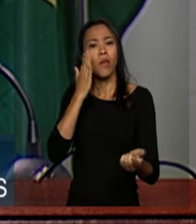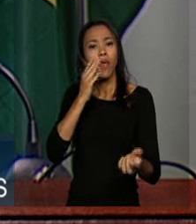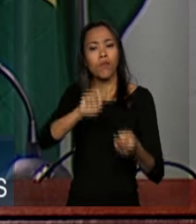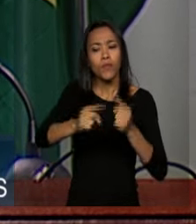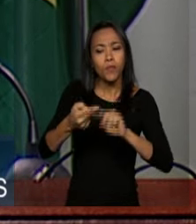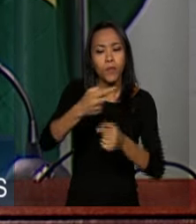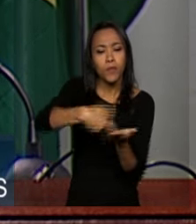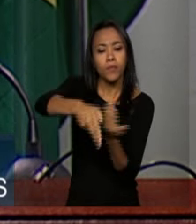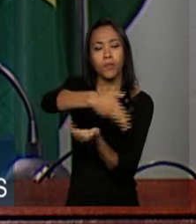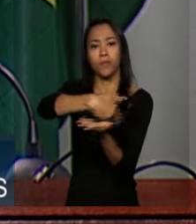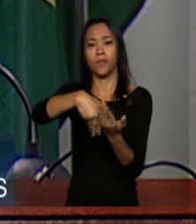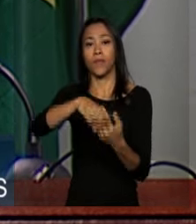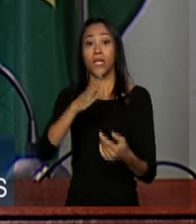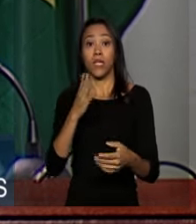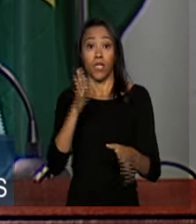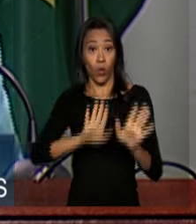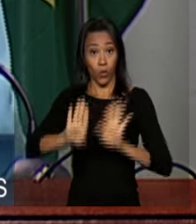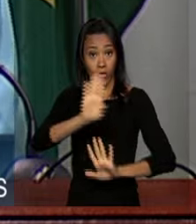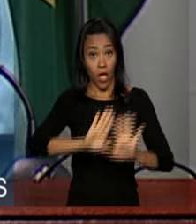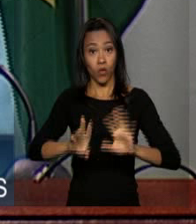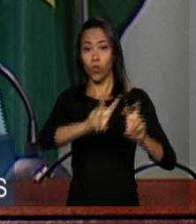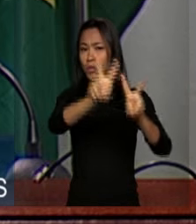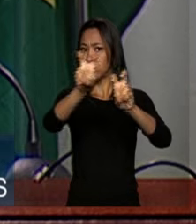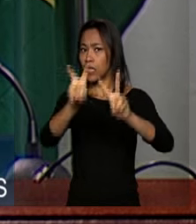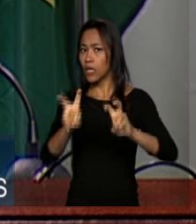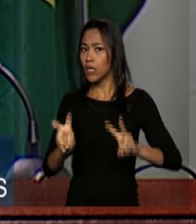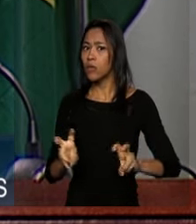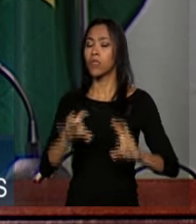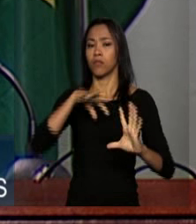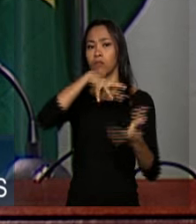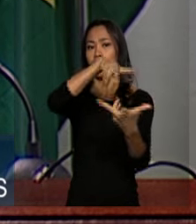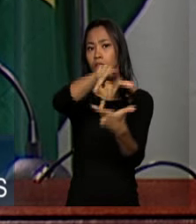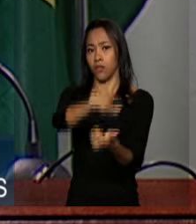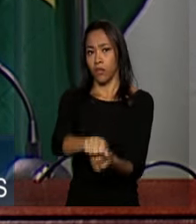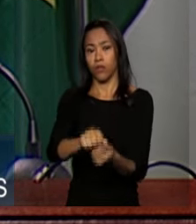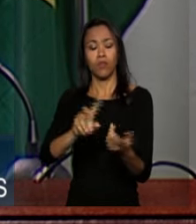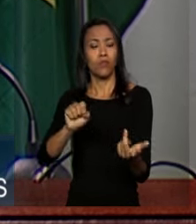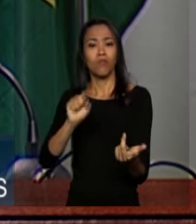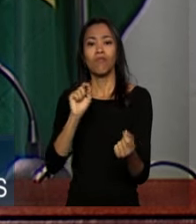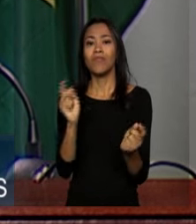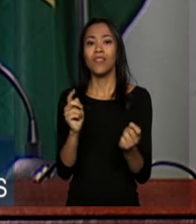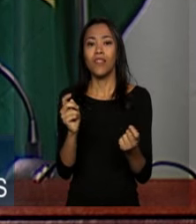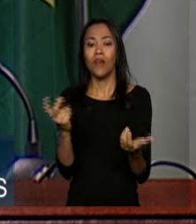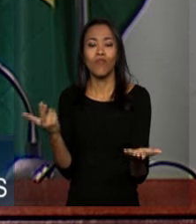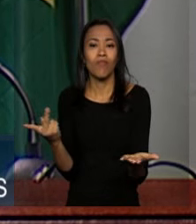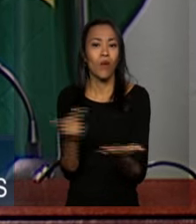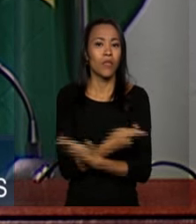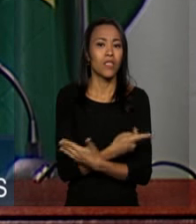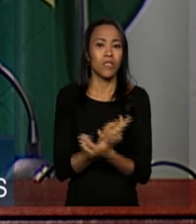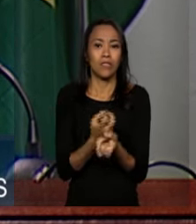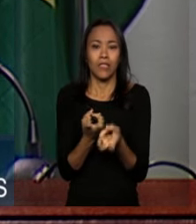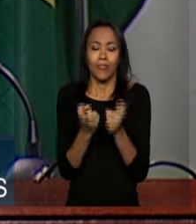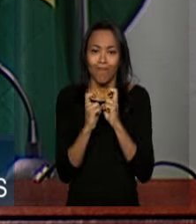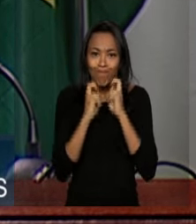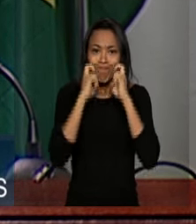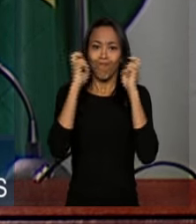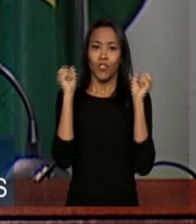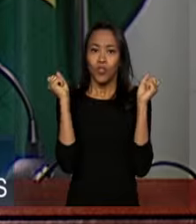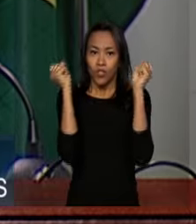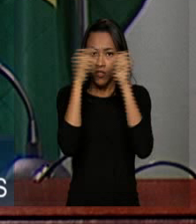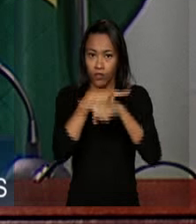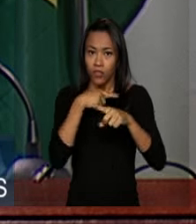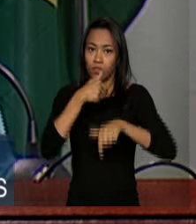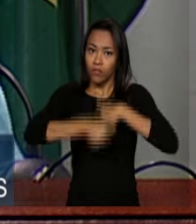cuidar para que os fatores internacionais não criem constrangimentos ao livre exercício da